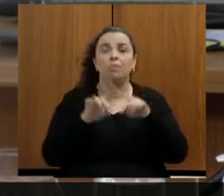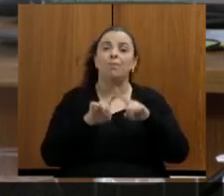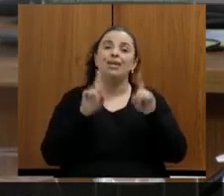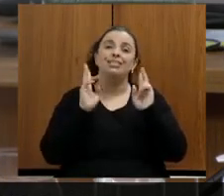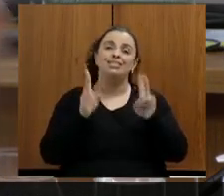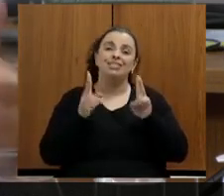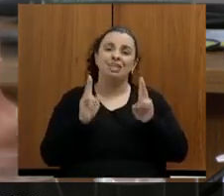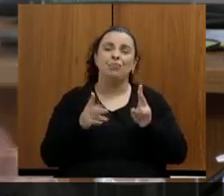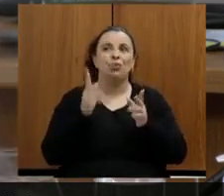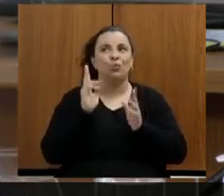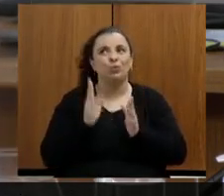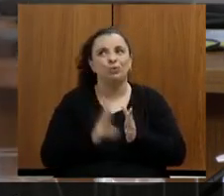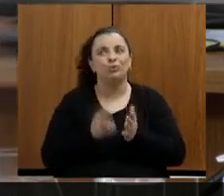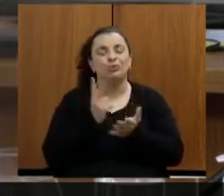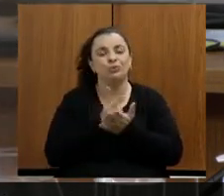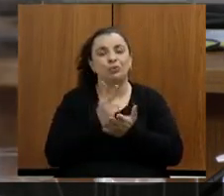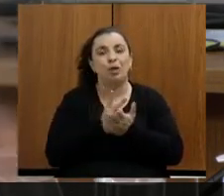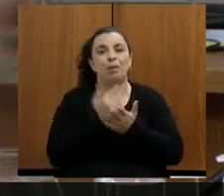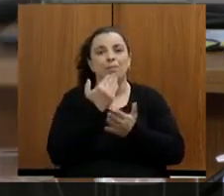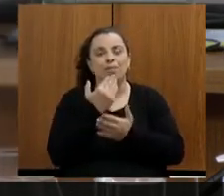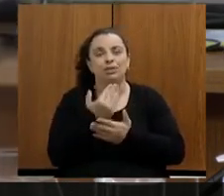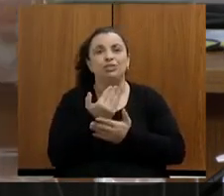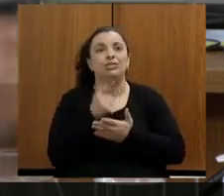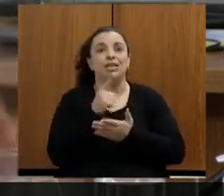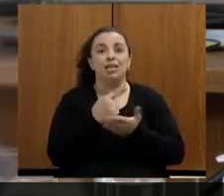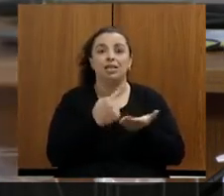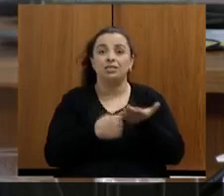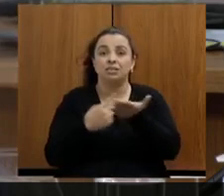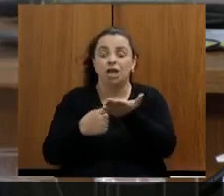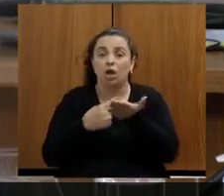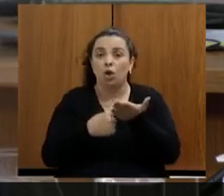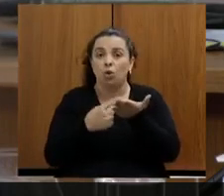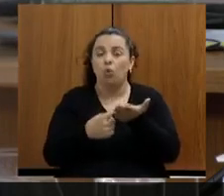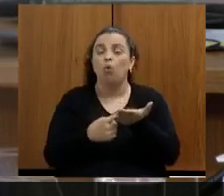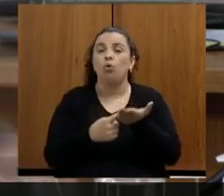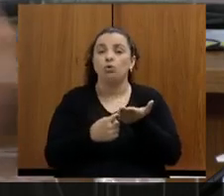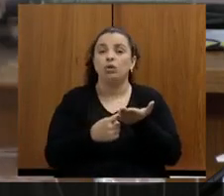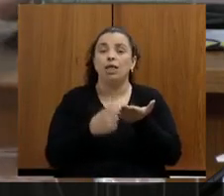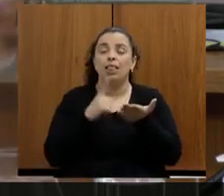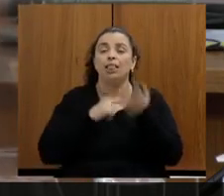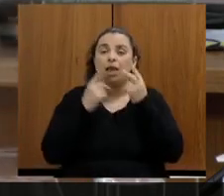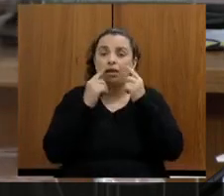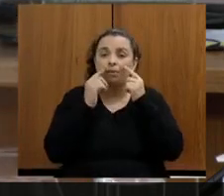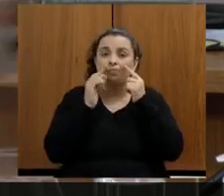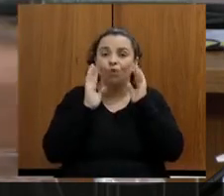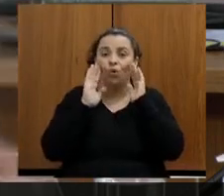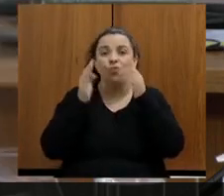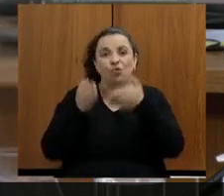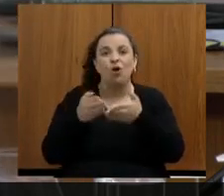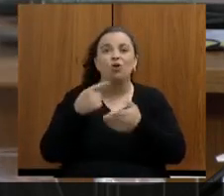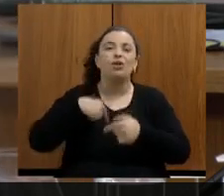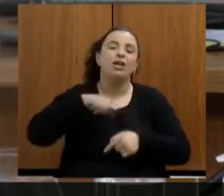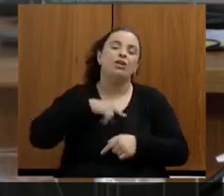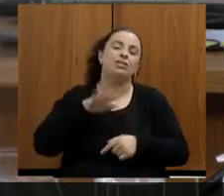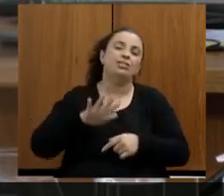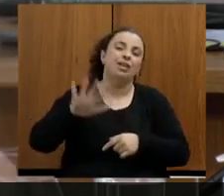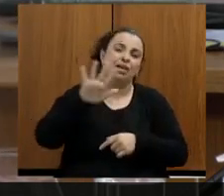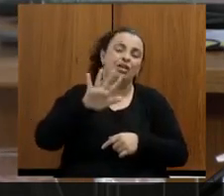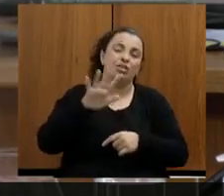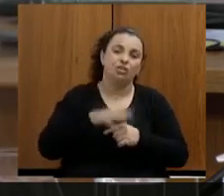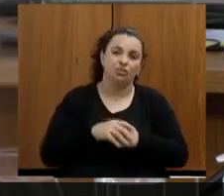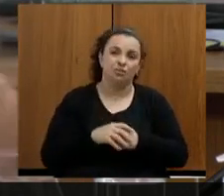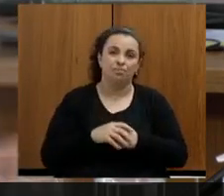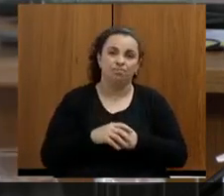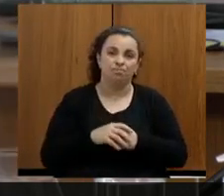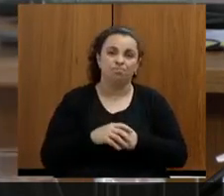solicitando que nesses acordos aí né tivemos em Brasília com o nosso Senador Rodrigo Pacheco Alexandre Silveira